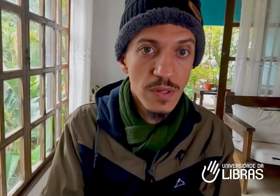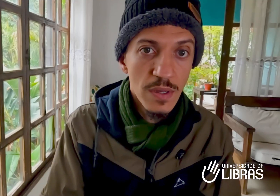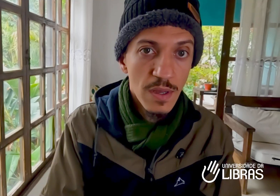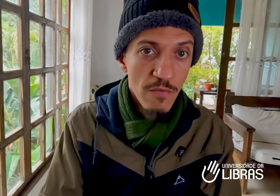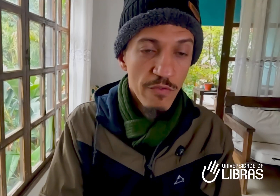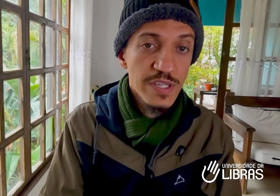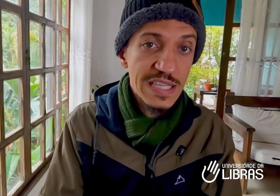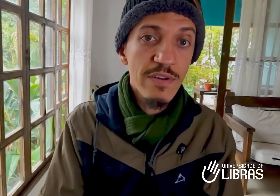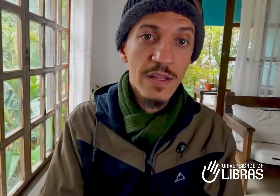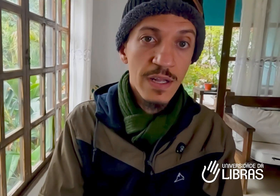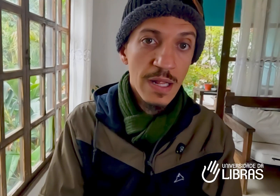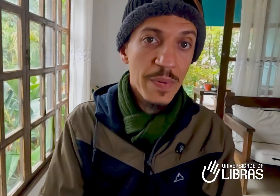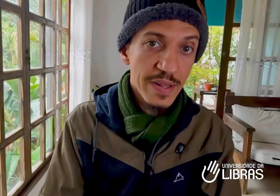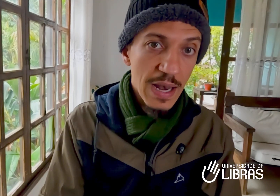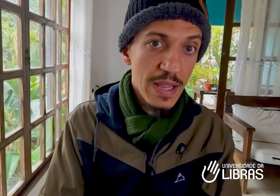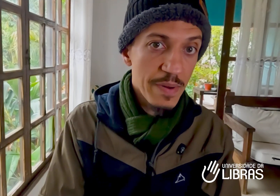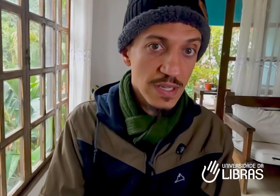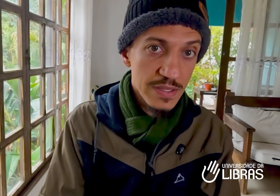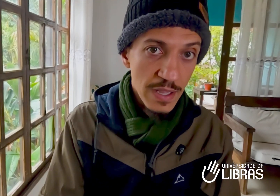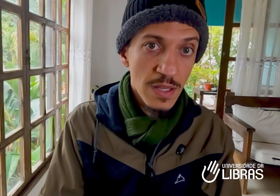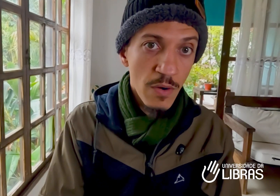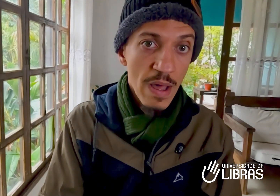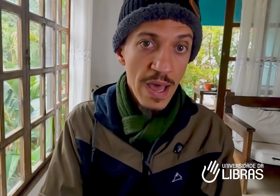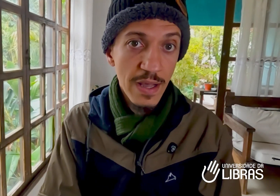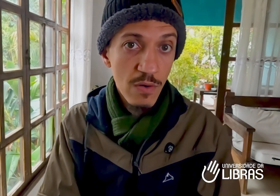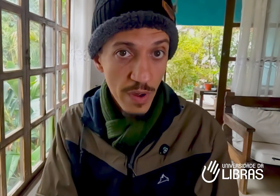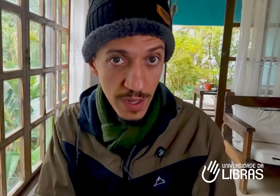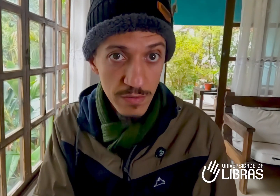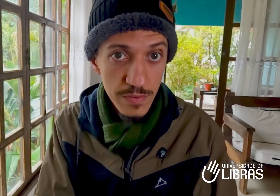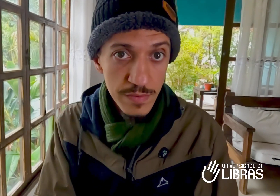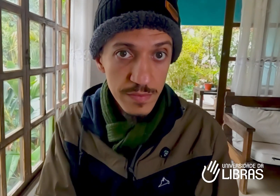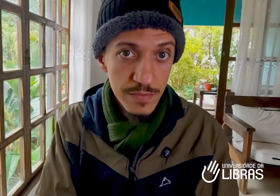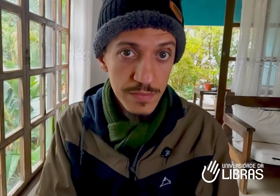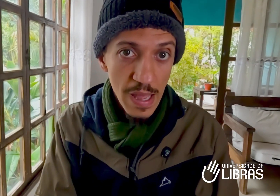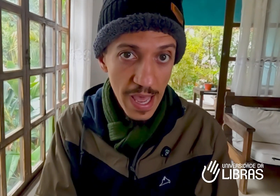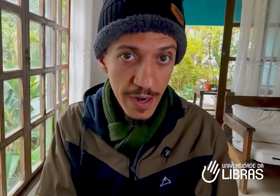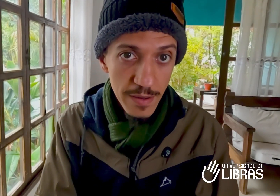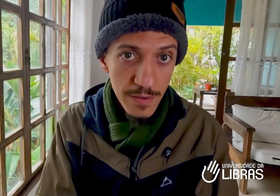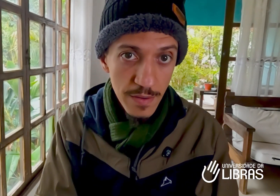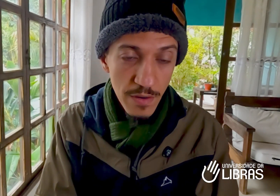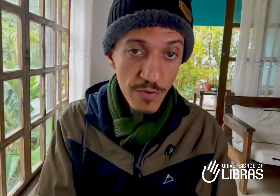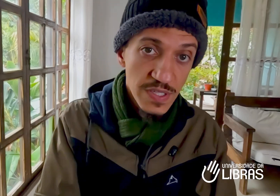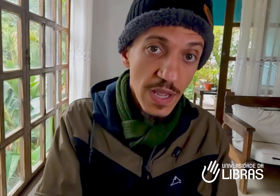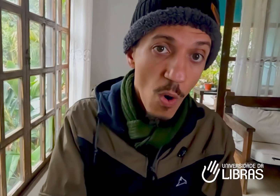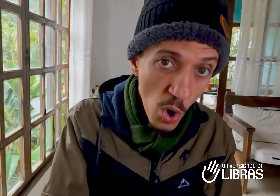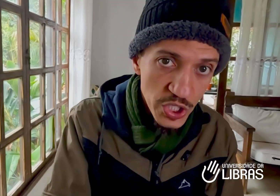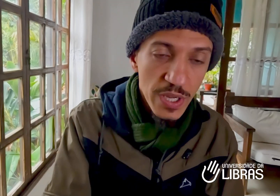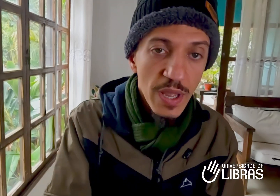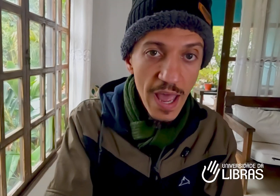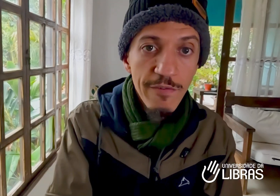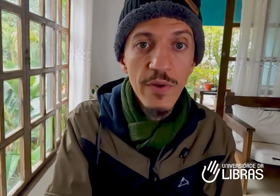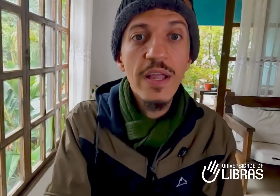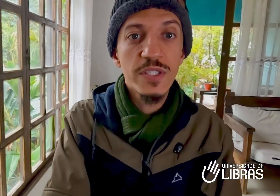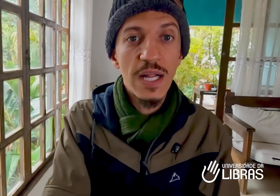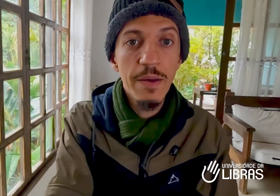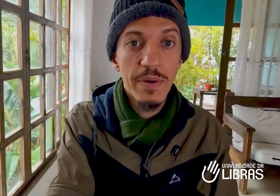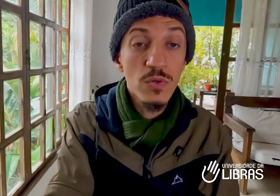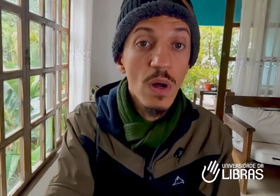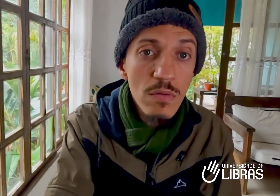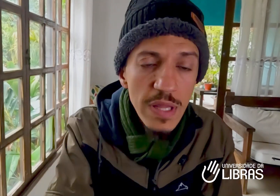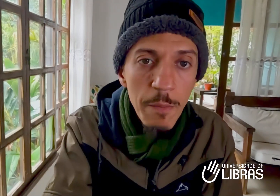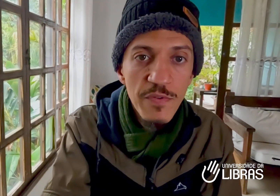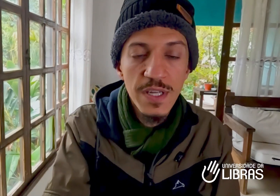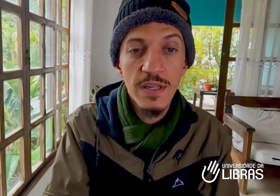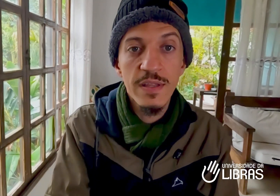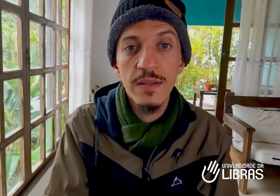comentários. Você estava tentando aprender a Libras até então, era decorando? Era. Você hoje é fluente na Libras?